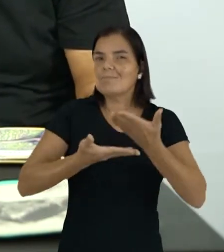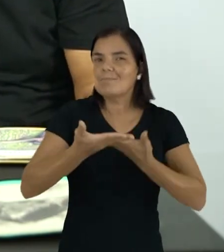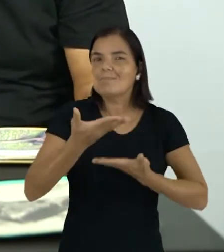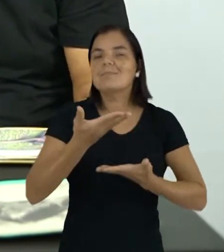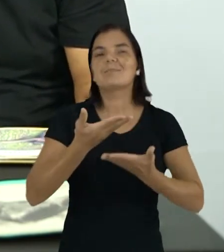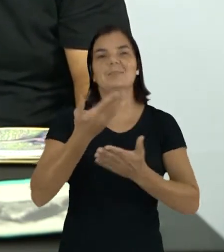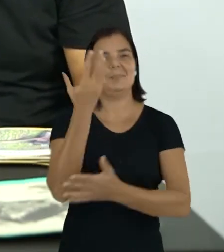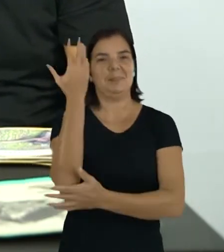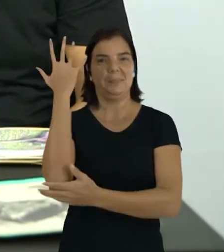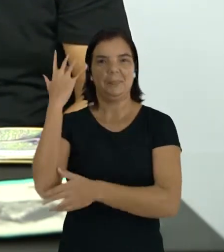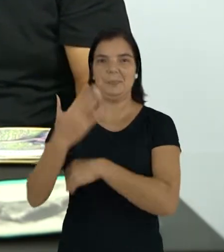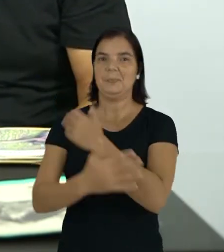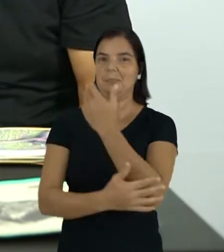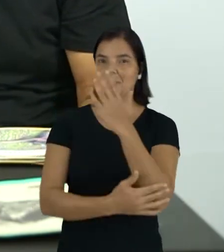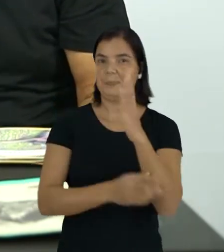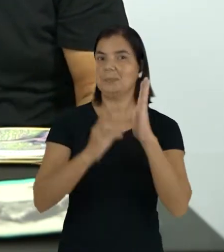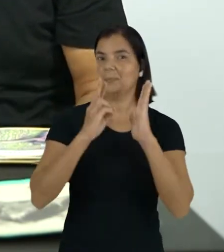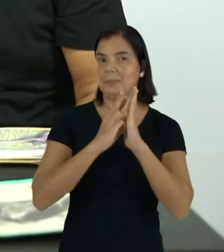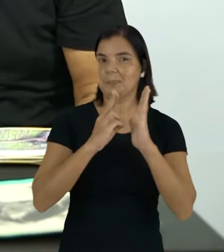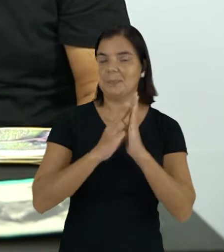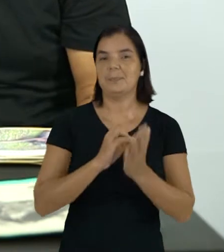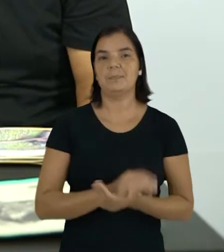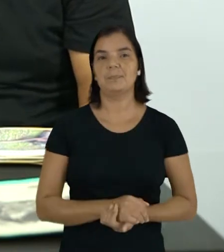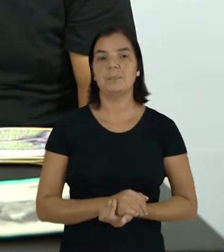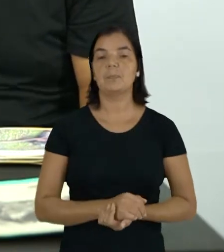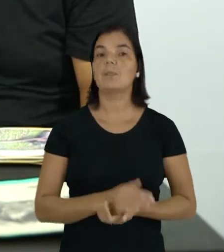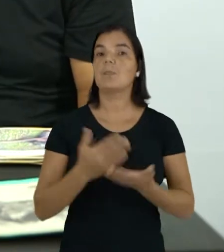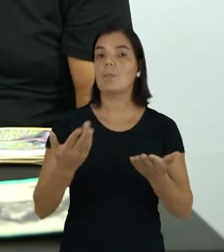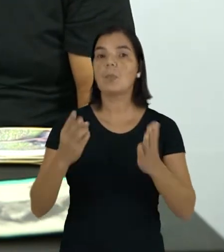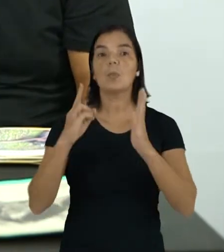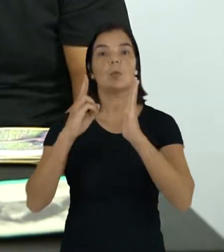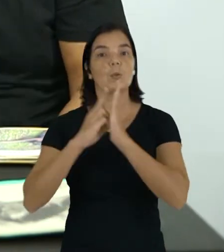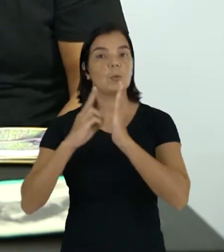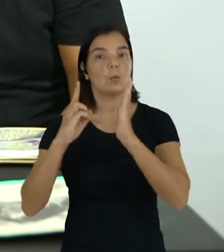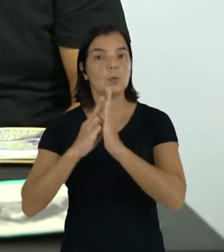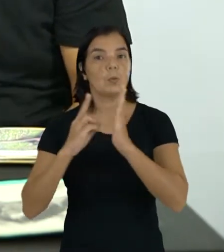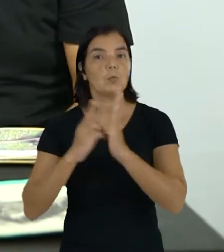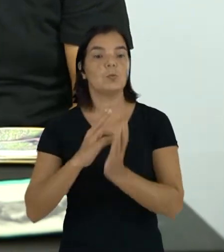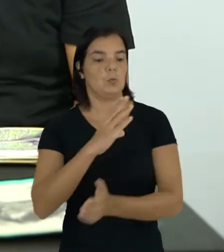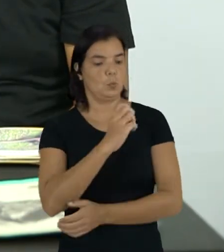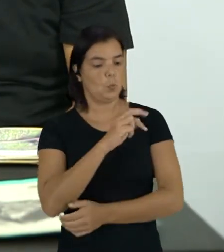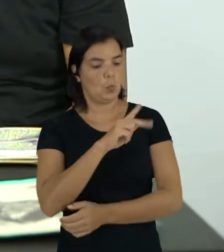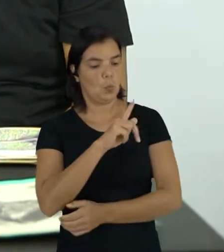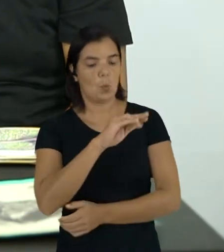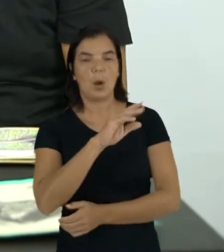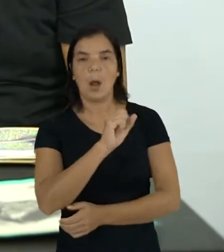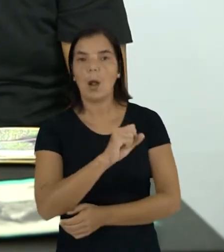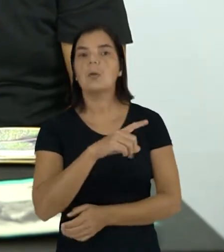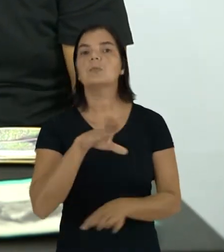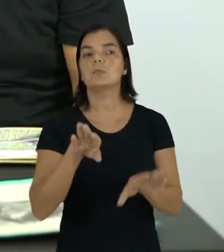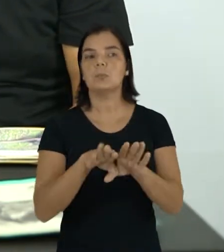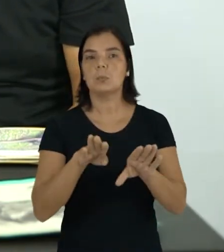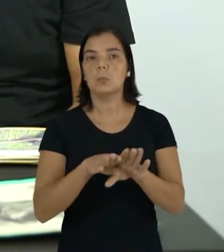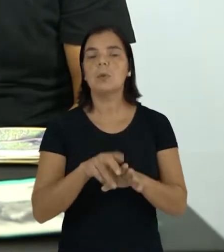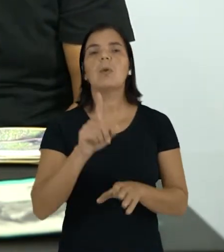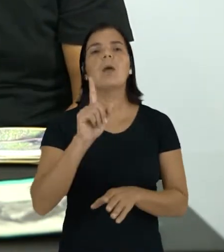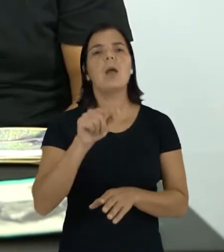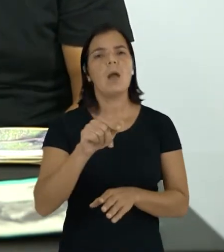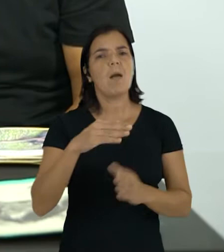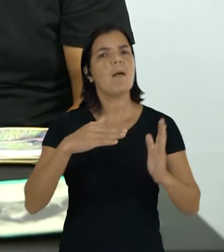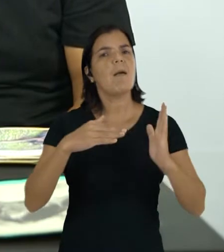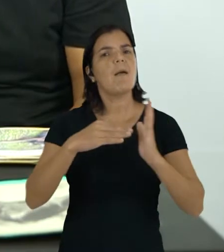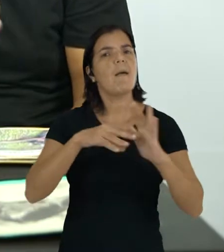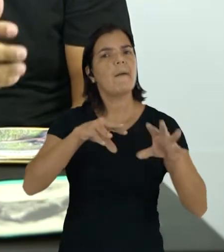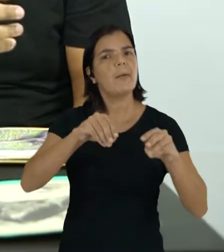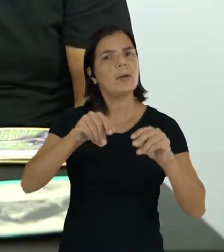índios com a natureza. Muito bem. Os índios, professor Carlos e amiguinhos, eles consideram que a